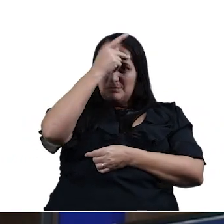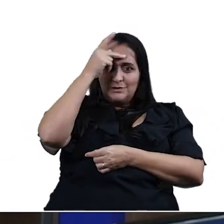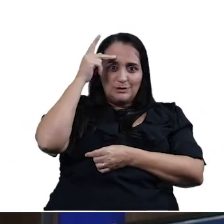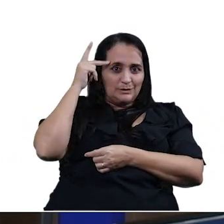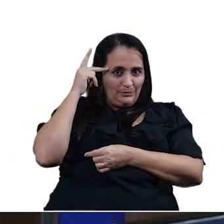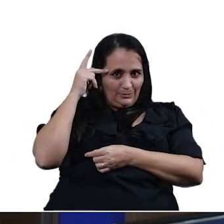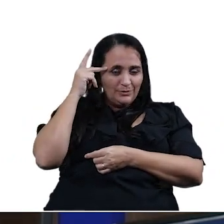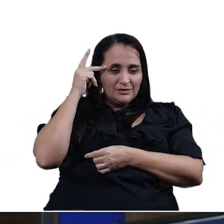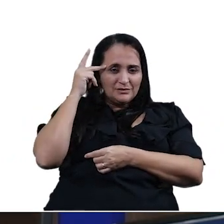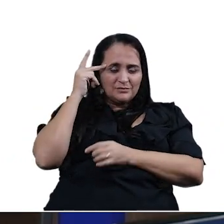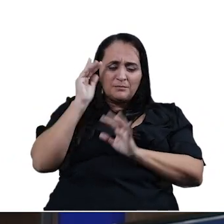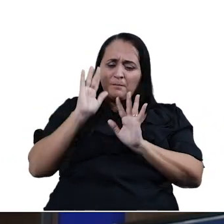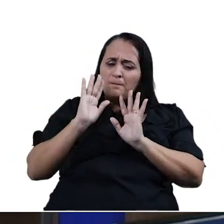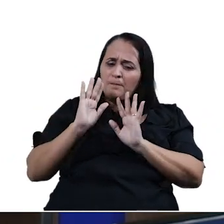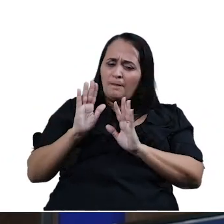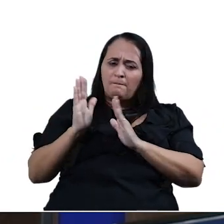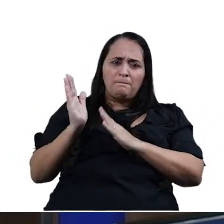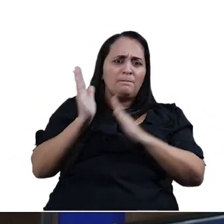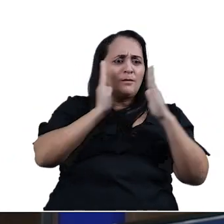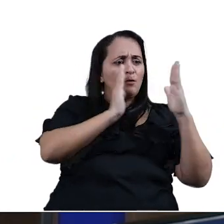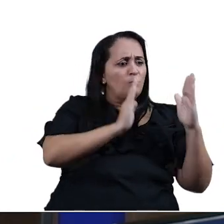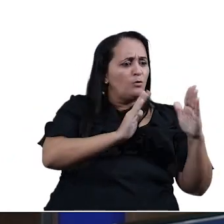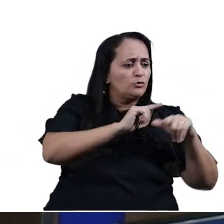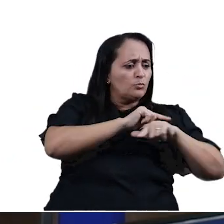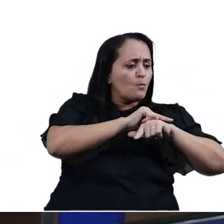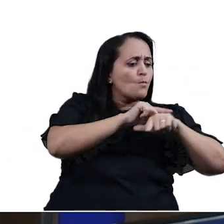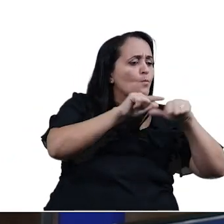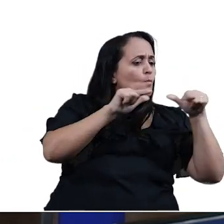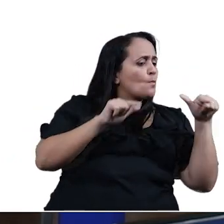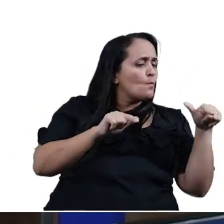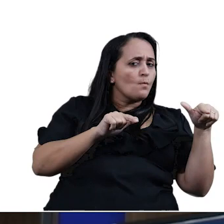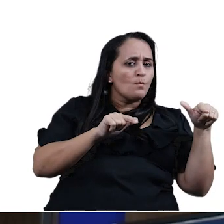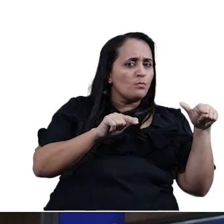Este outro hotel estava agora vazio.